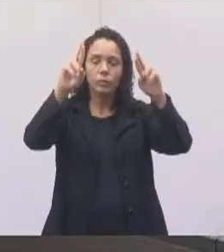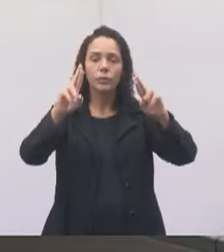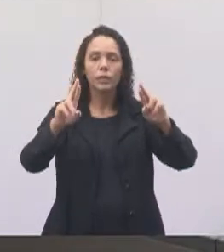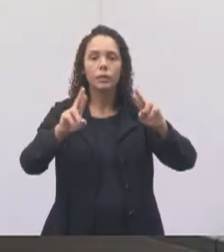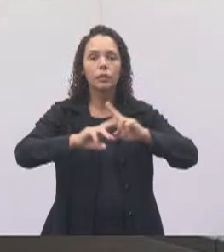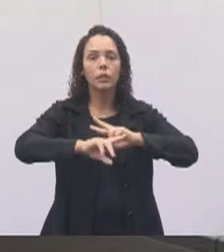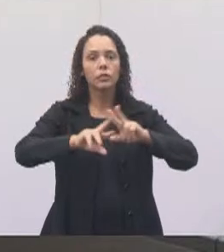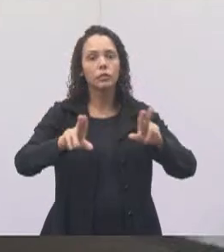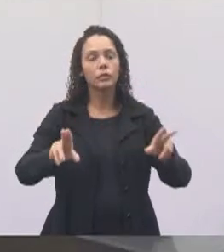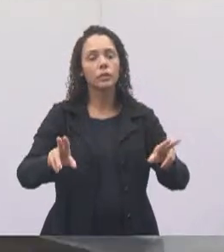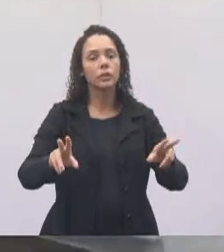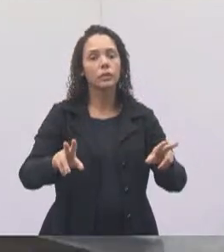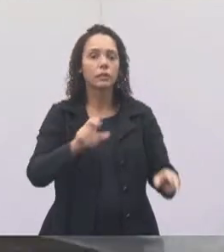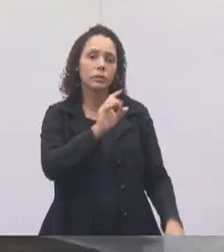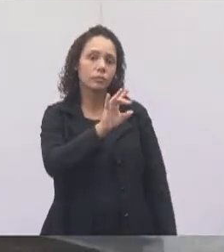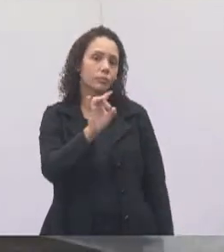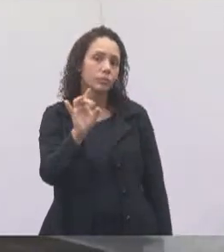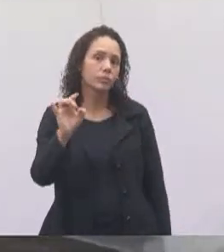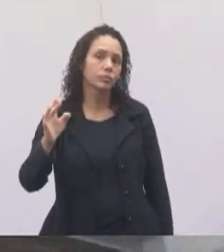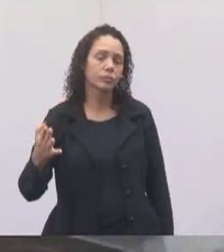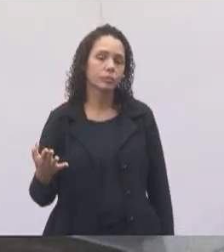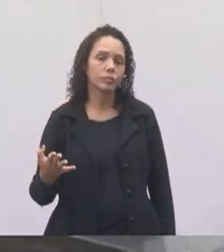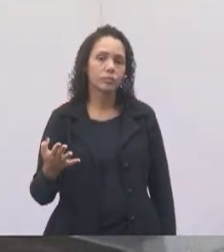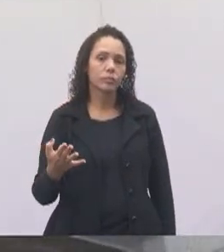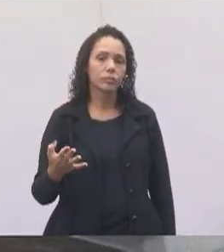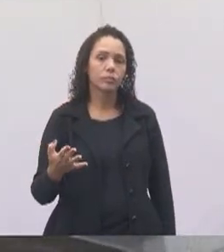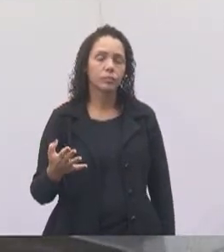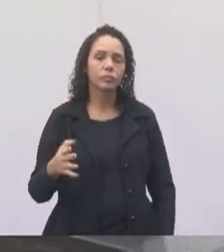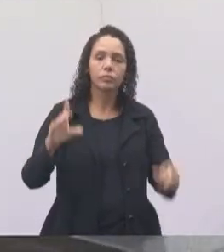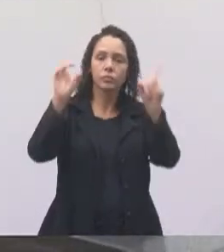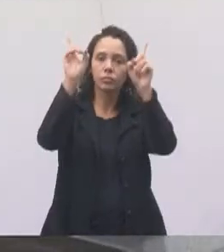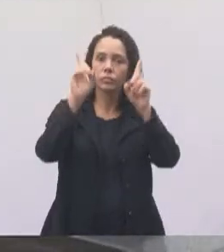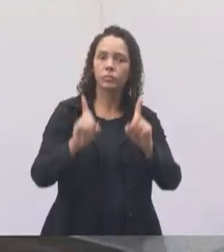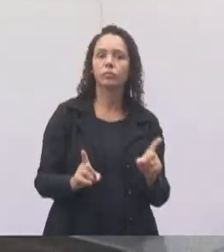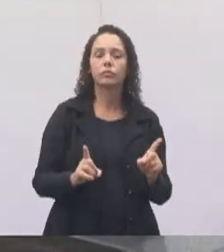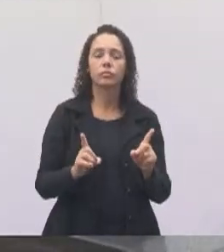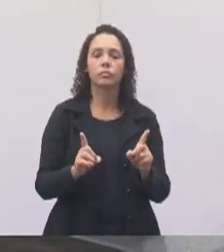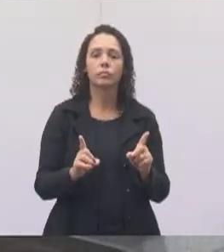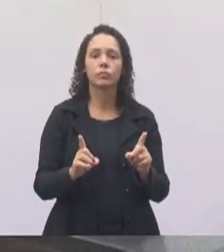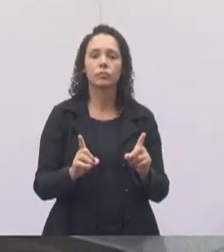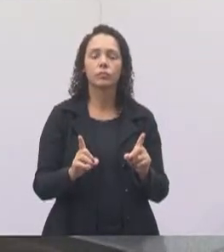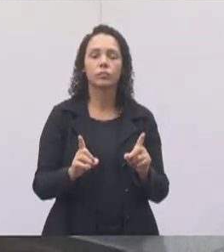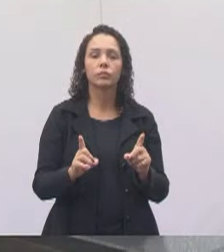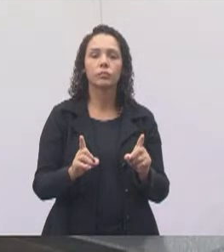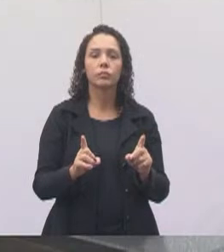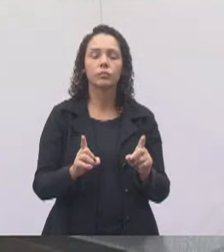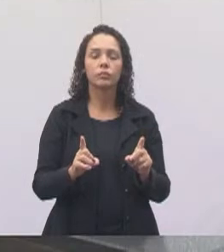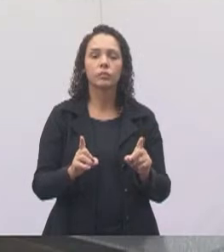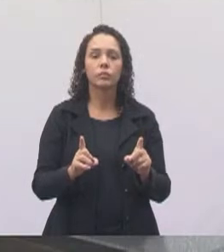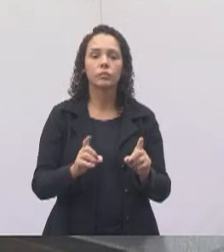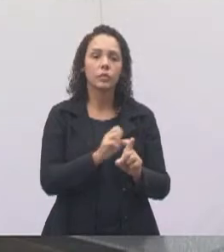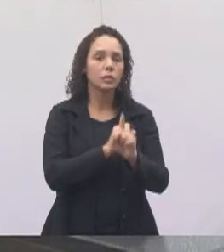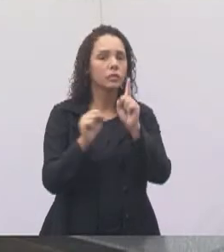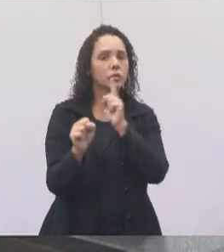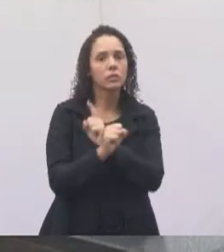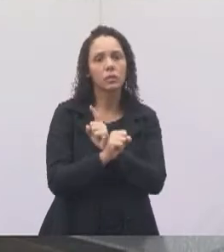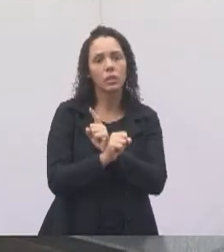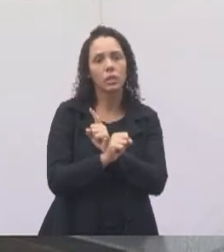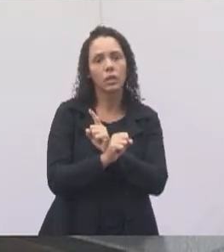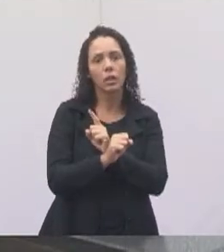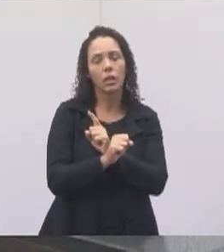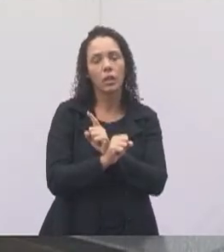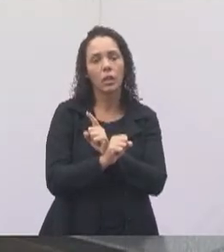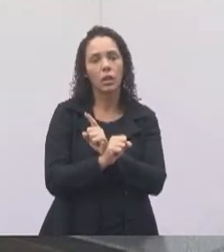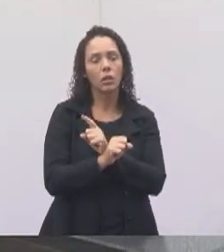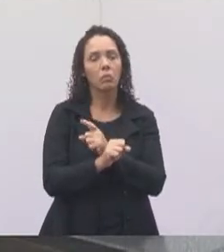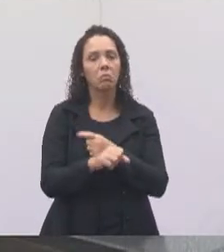diferenças individuais, não é? Com relação à deficiência, com relação à classe social, com relação à raça, com relação à